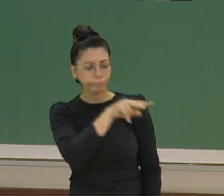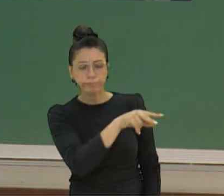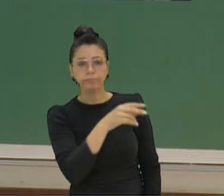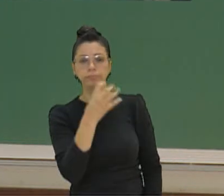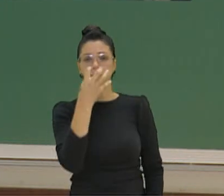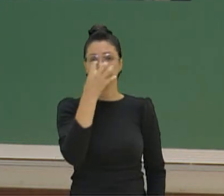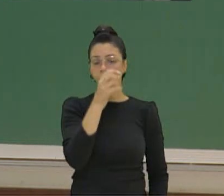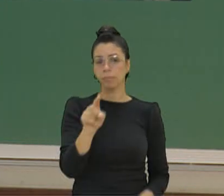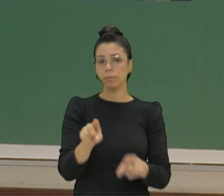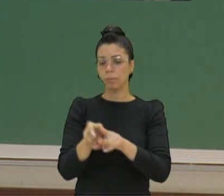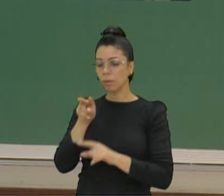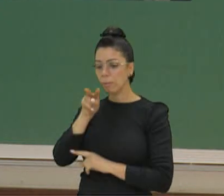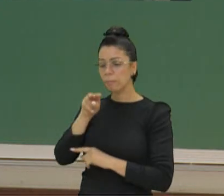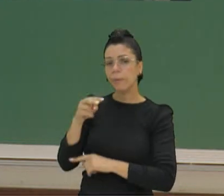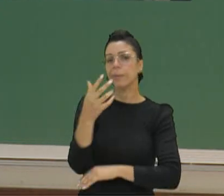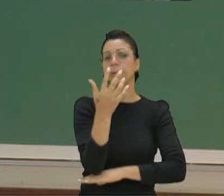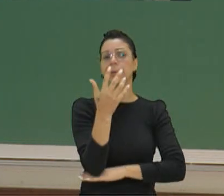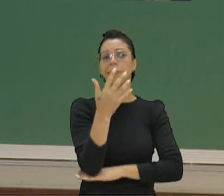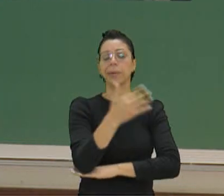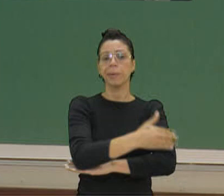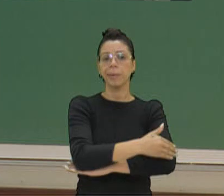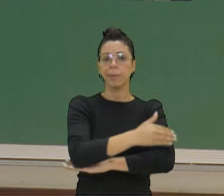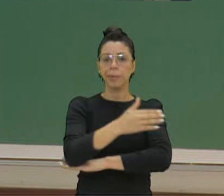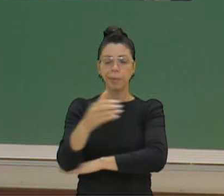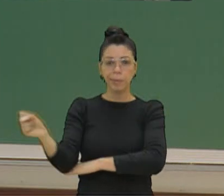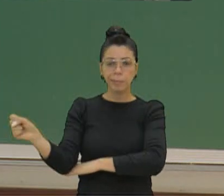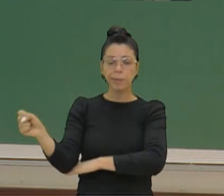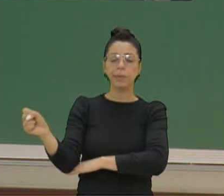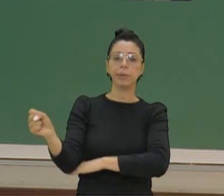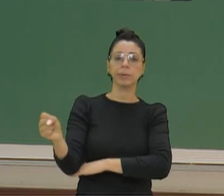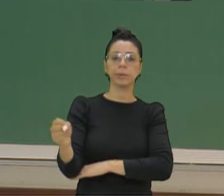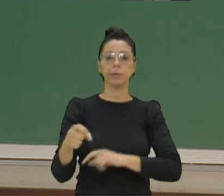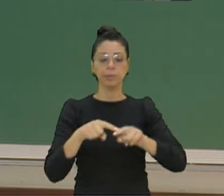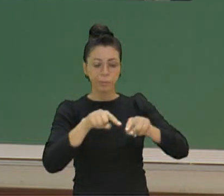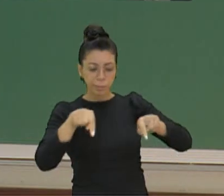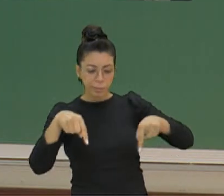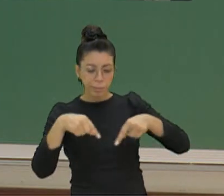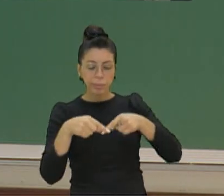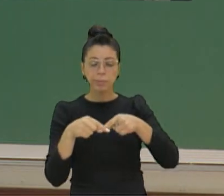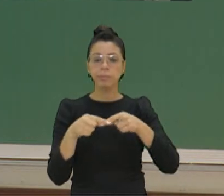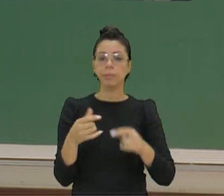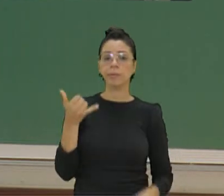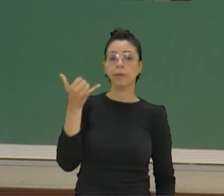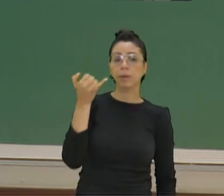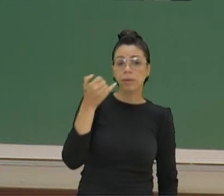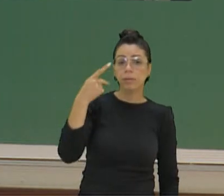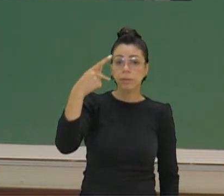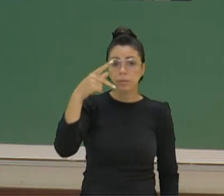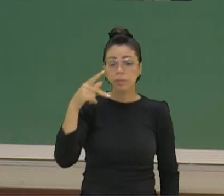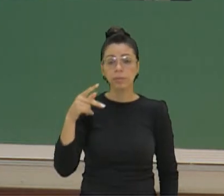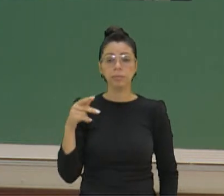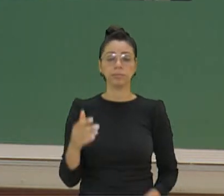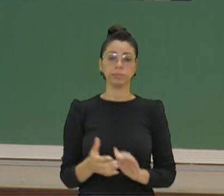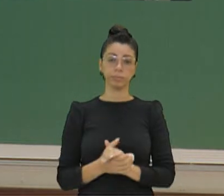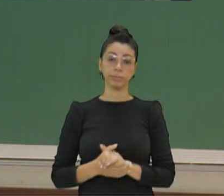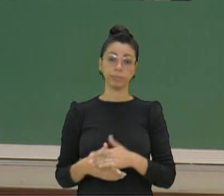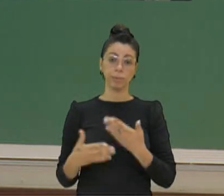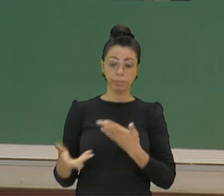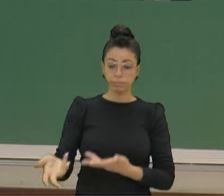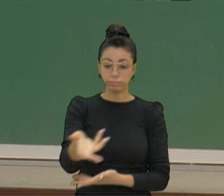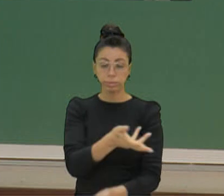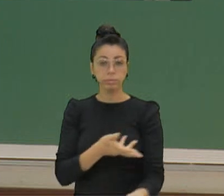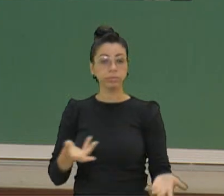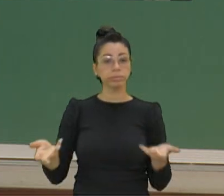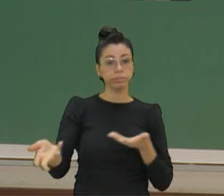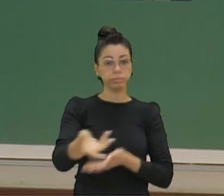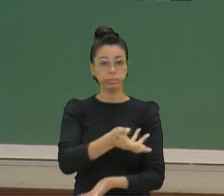vejo a porta da minha casa, um prato, uma panela, a caneta que está na sua mão. Então percebam que nós estamos interagindo com